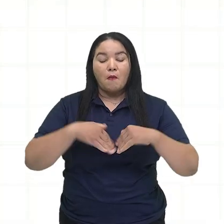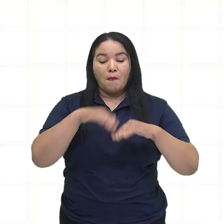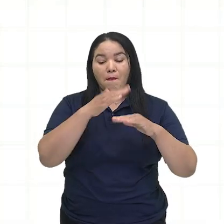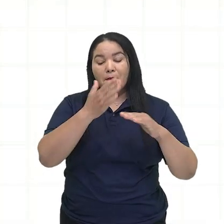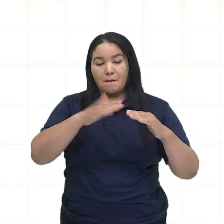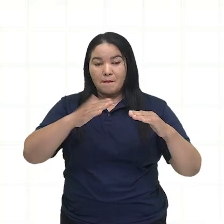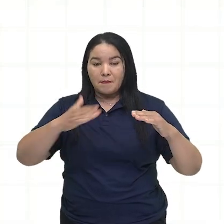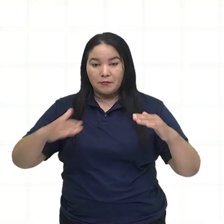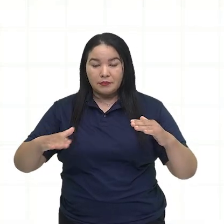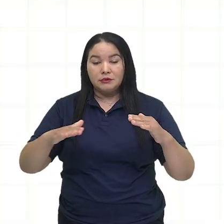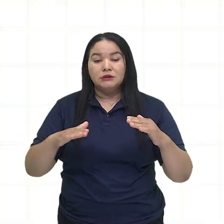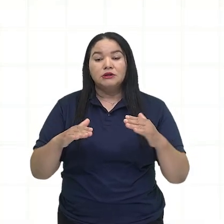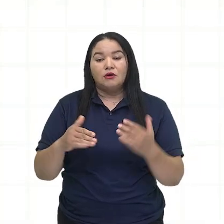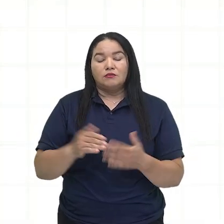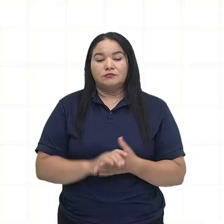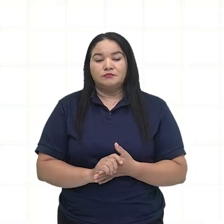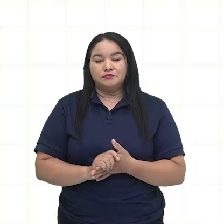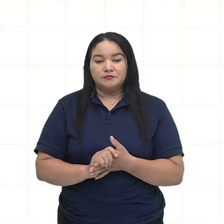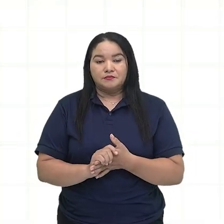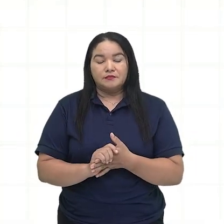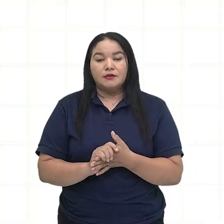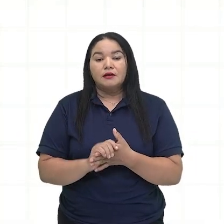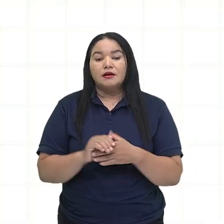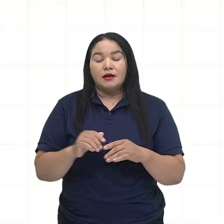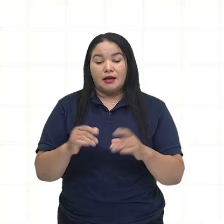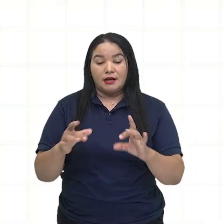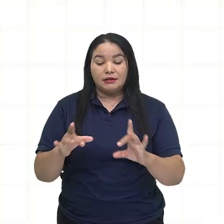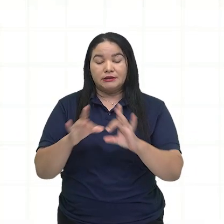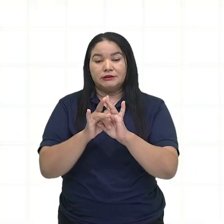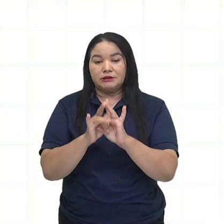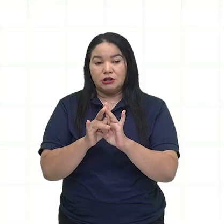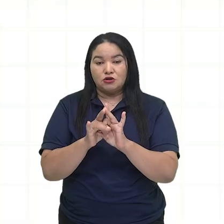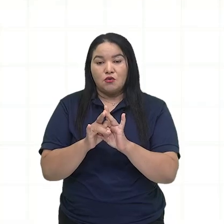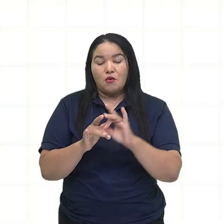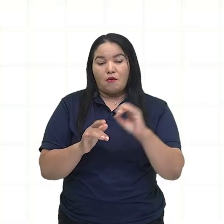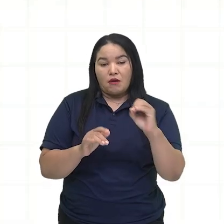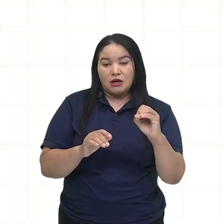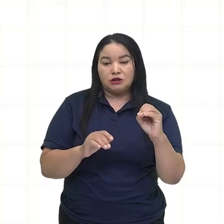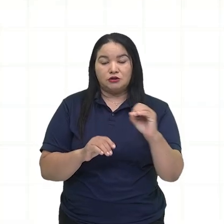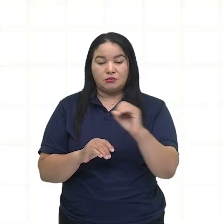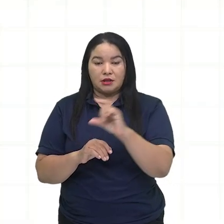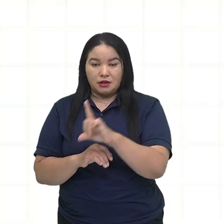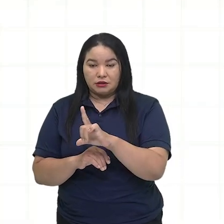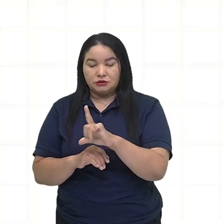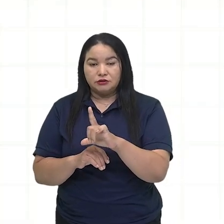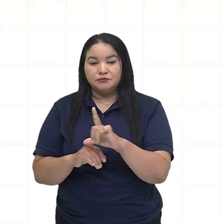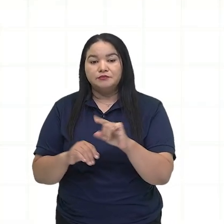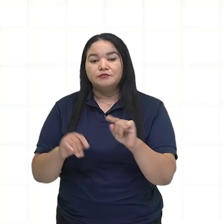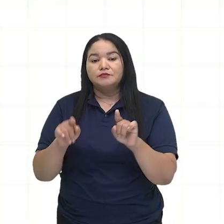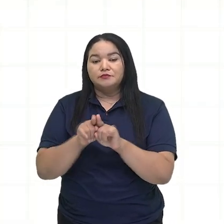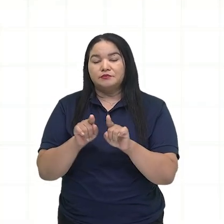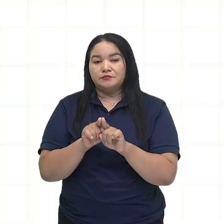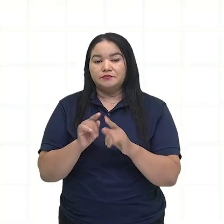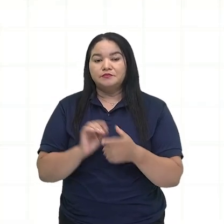de oeste para leste, certo? E aí, quando houve